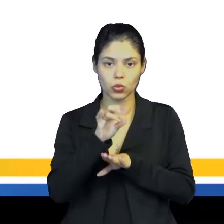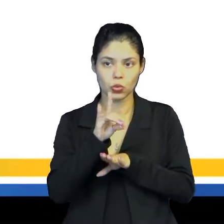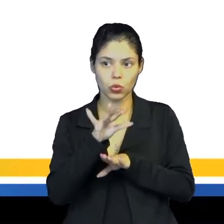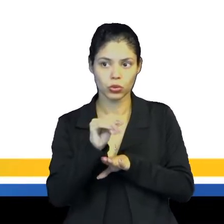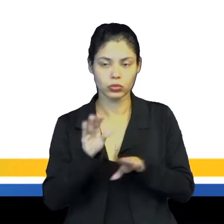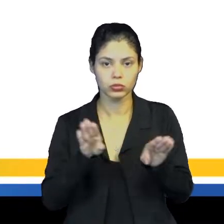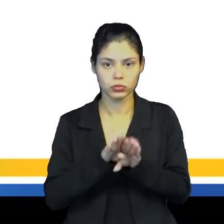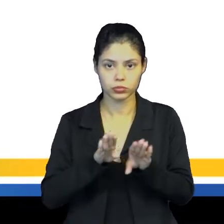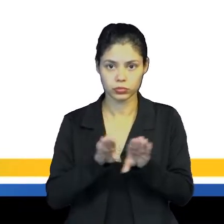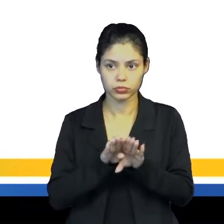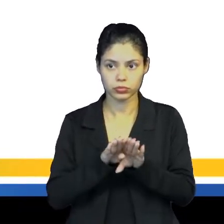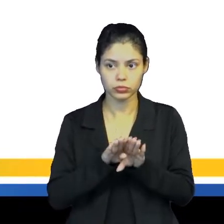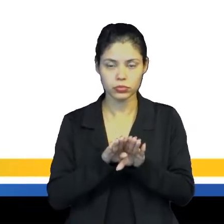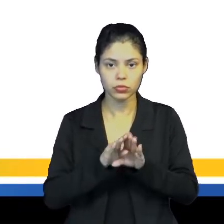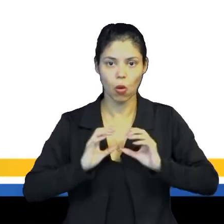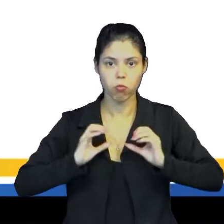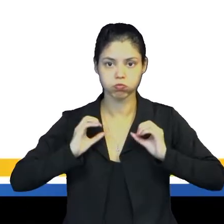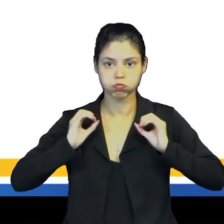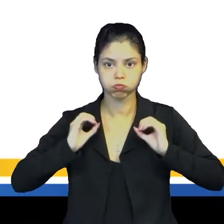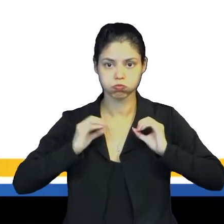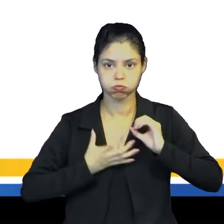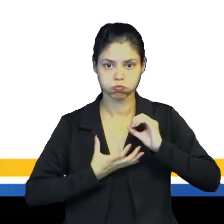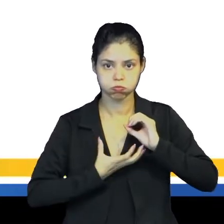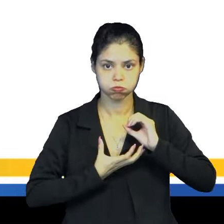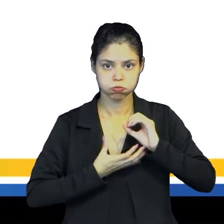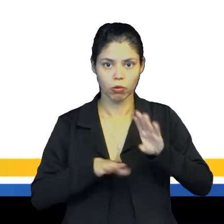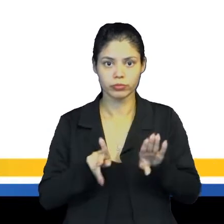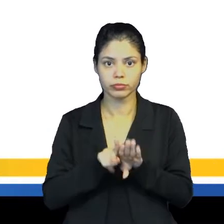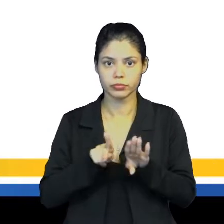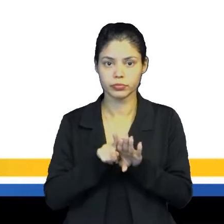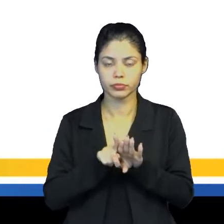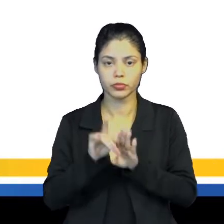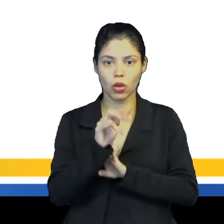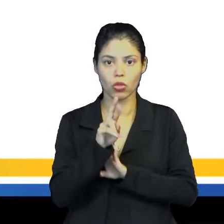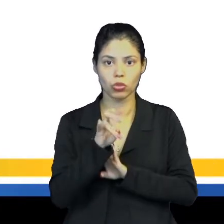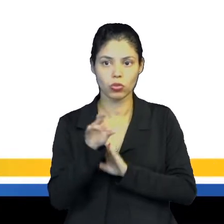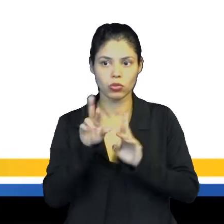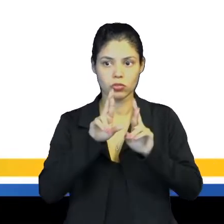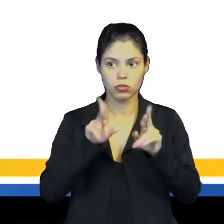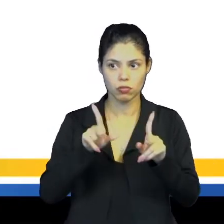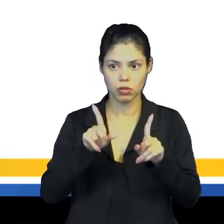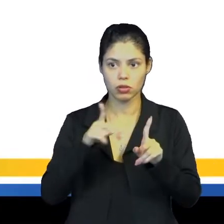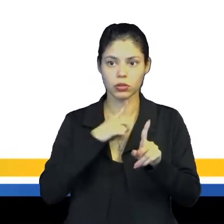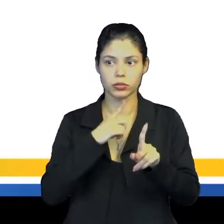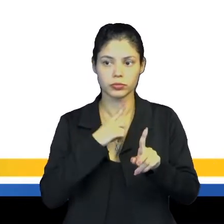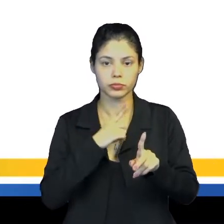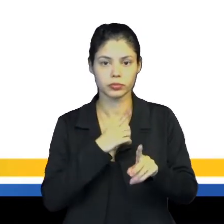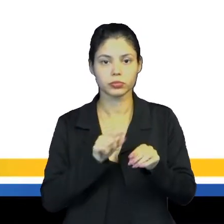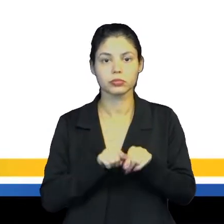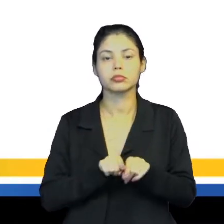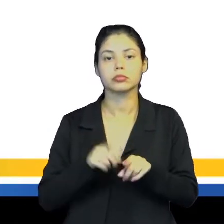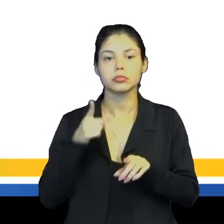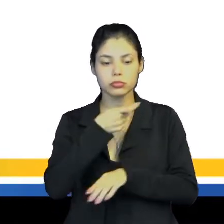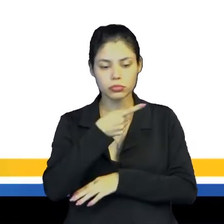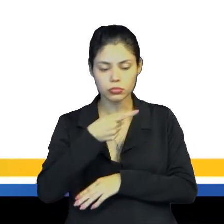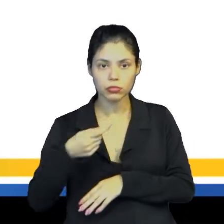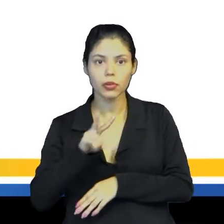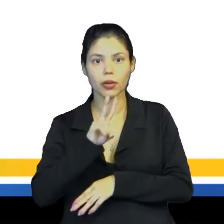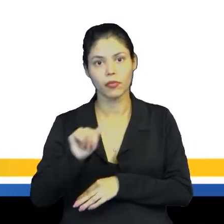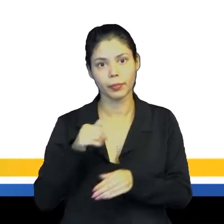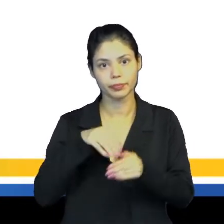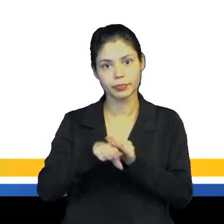ou o saco escrotal. Temos também aí o ducto deferente, né, que é um canal por onde o espermatozoide ele vai